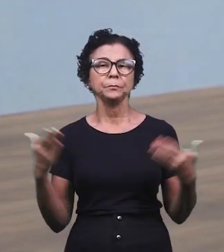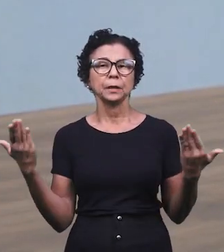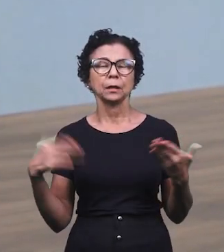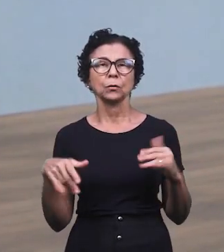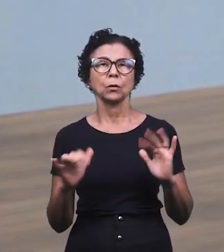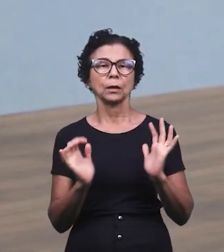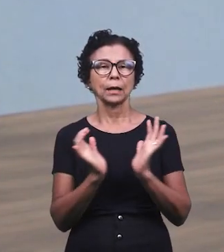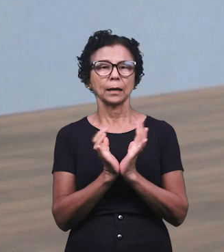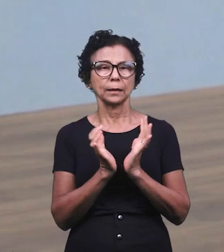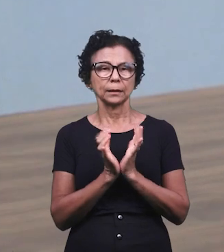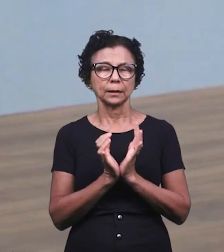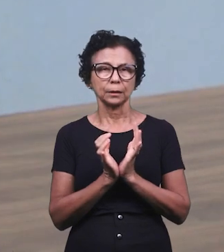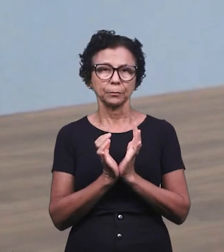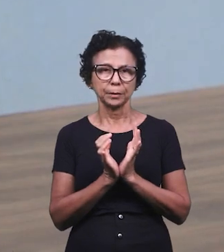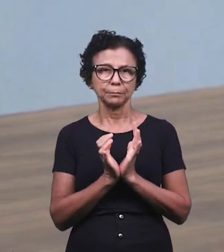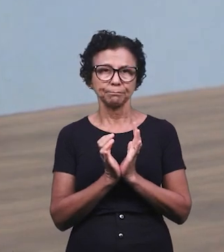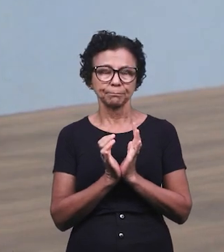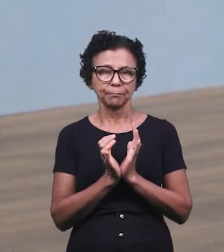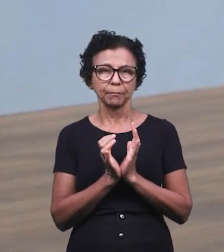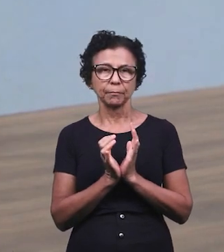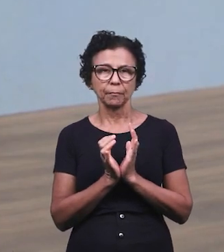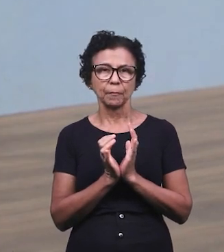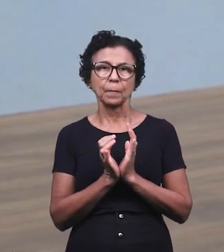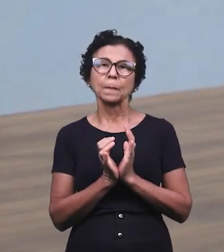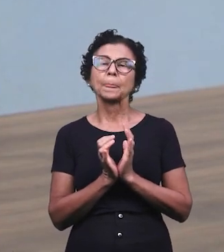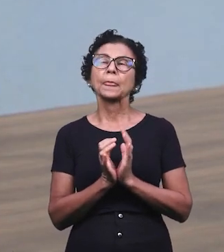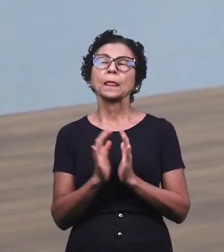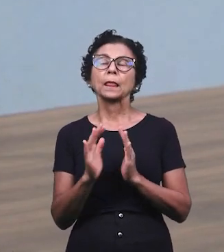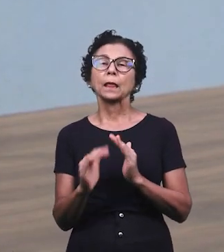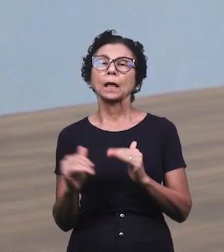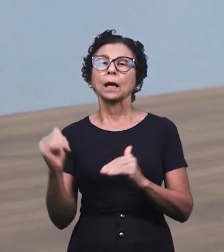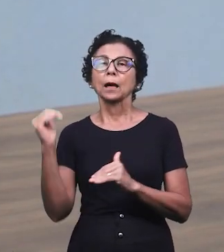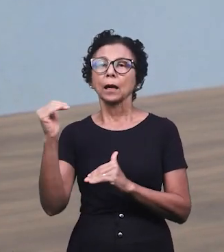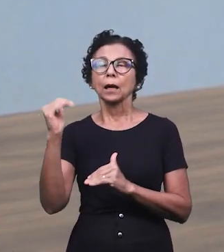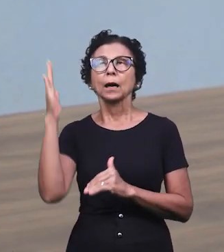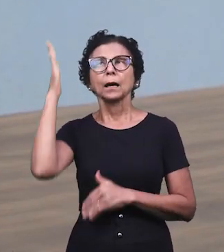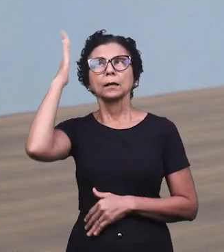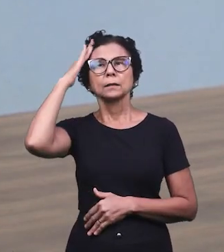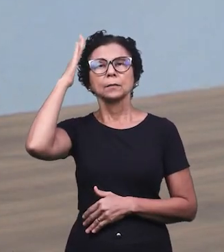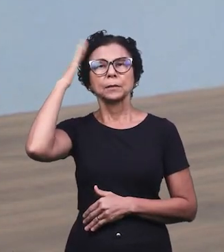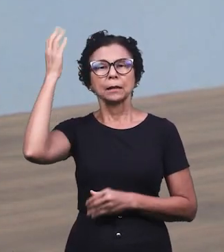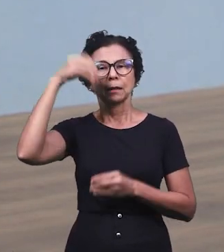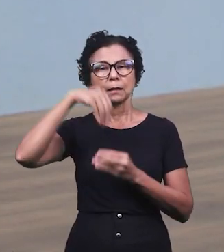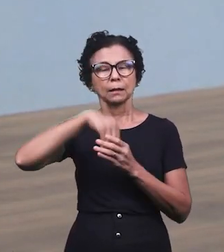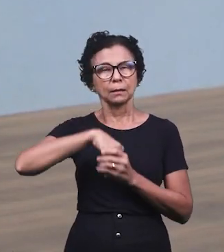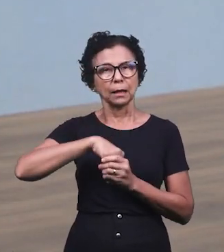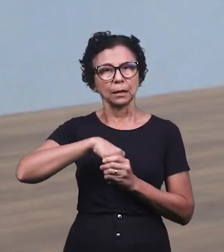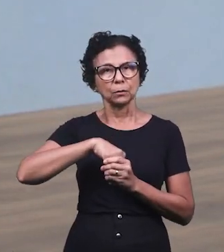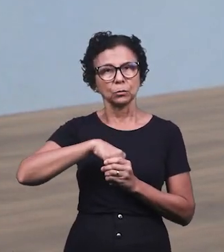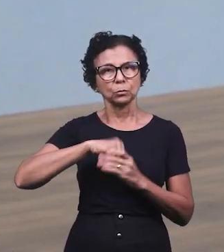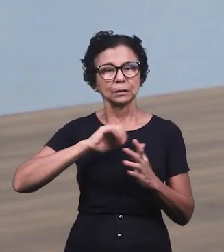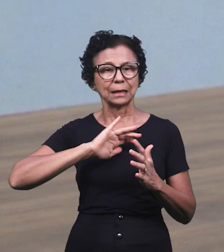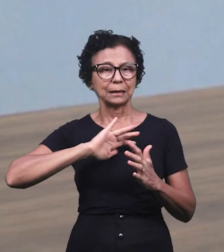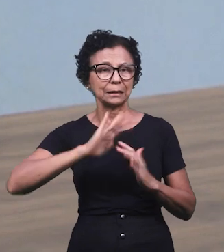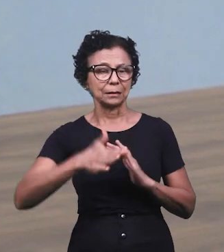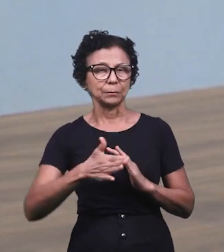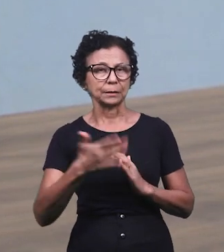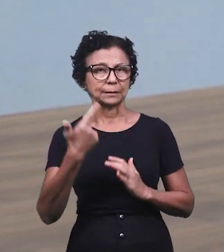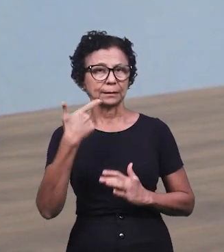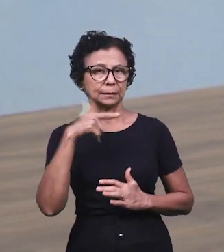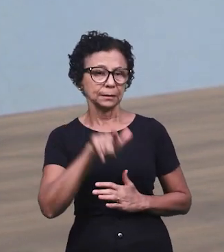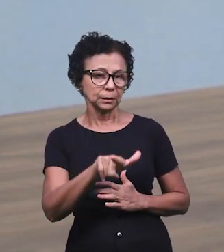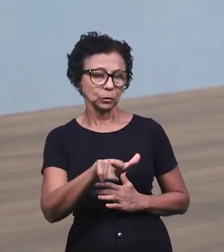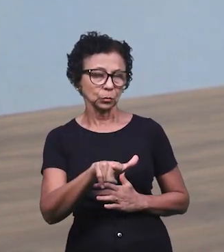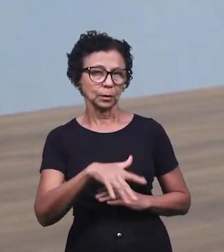poder interpretar dentro da língua. Eu tenho que esquecer o português, eu tenho que entrar na Libras, eu tenho que